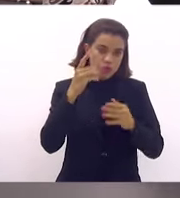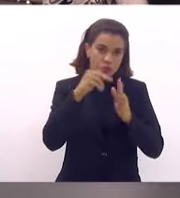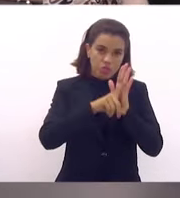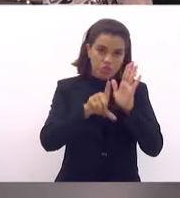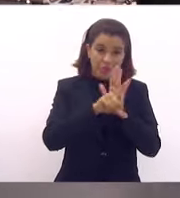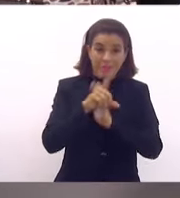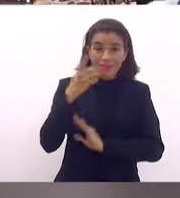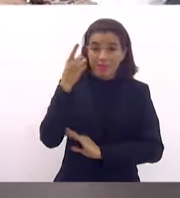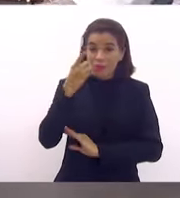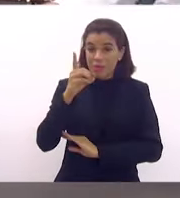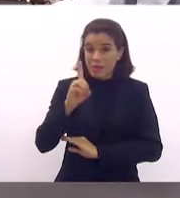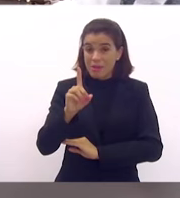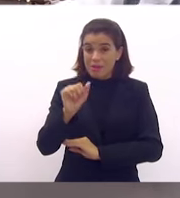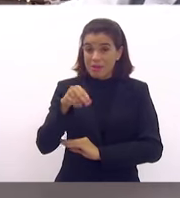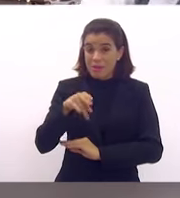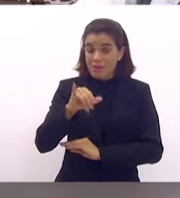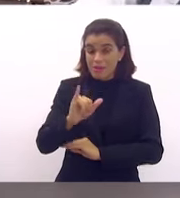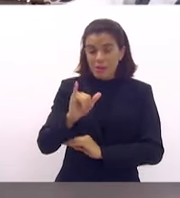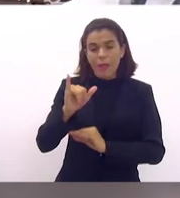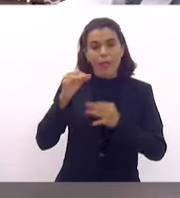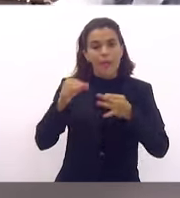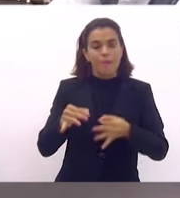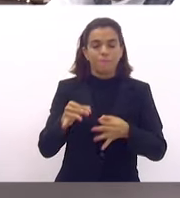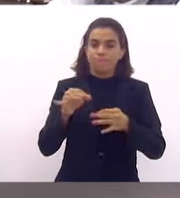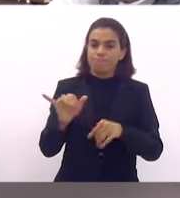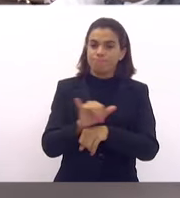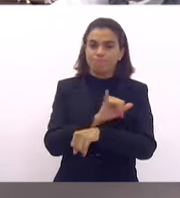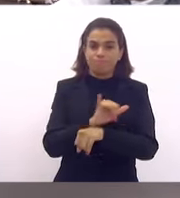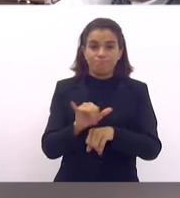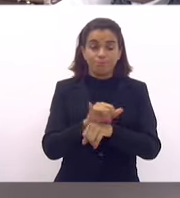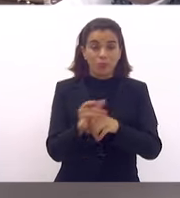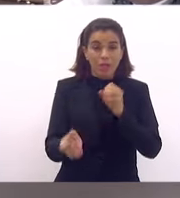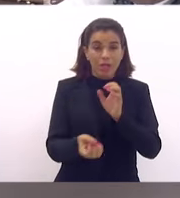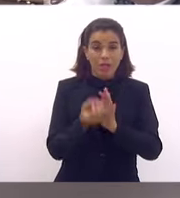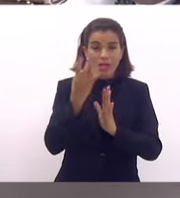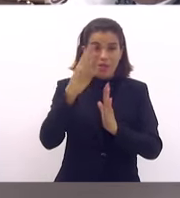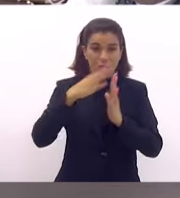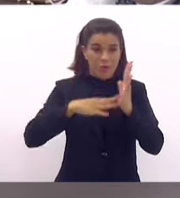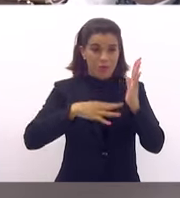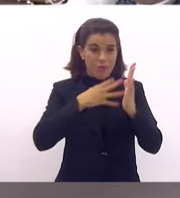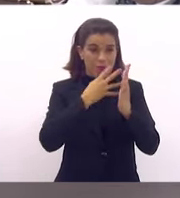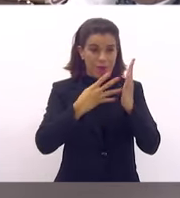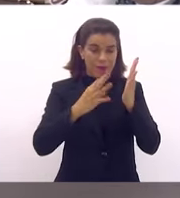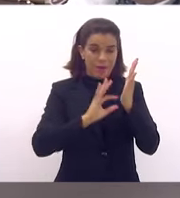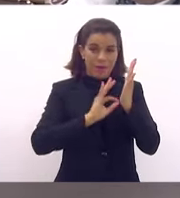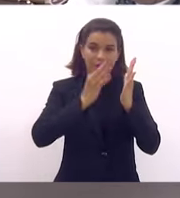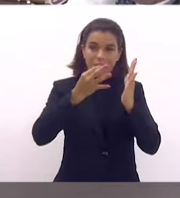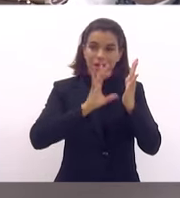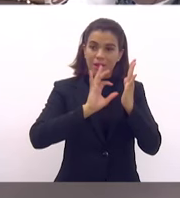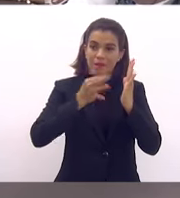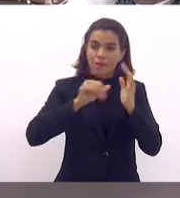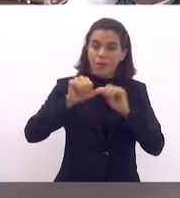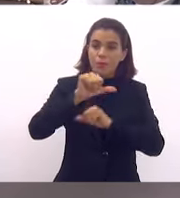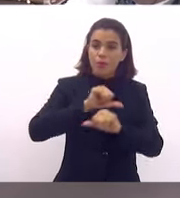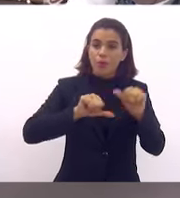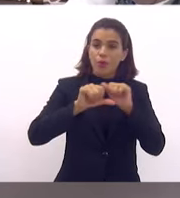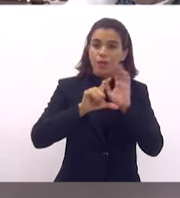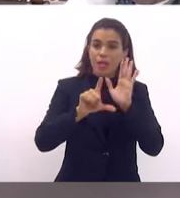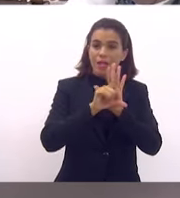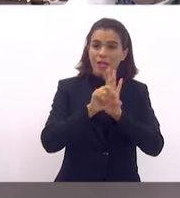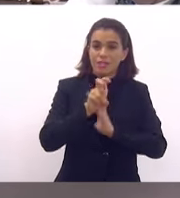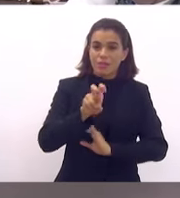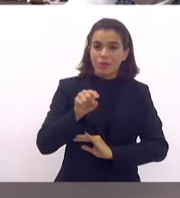achou, e é a técnica mais correta, porque, na verdade, a gente está, quando institui o calendário, a gente altera a Lei 5.645,